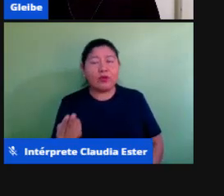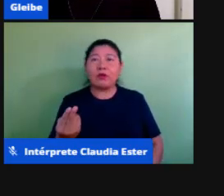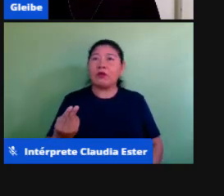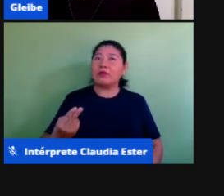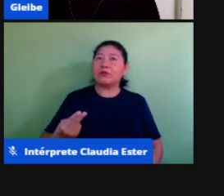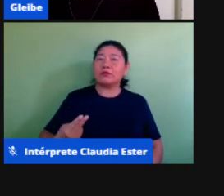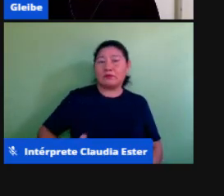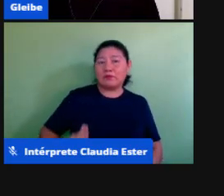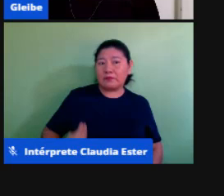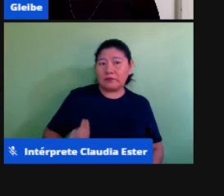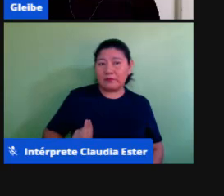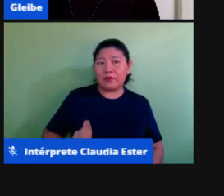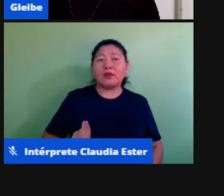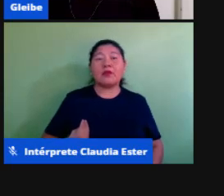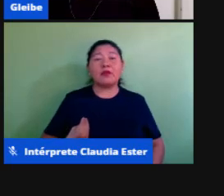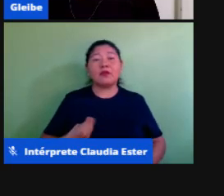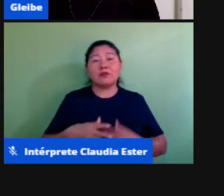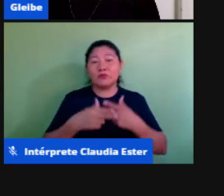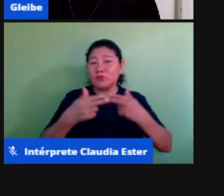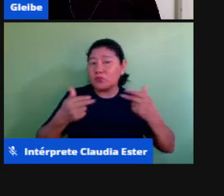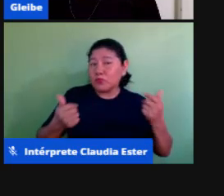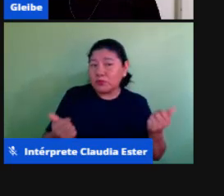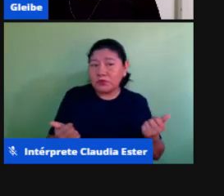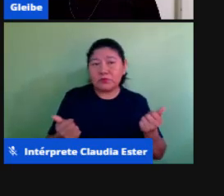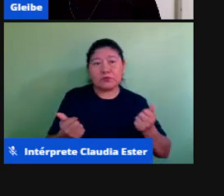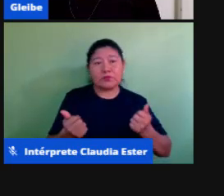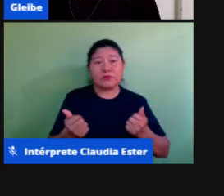momento onde